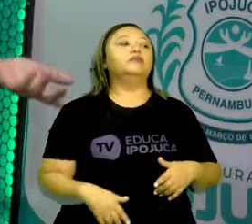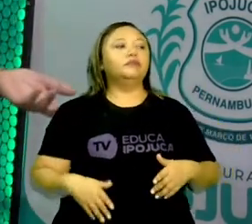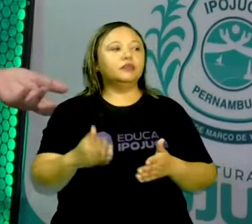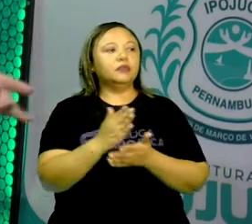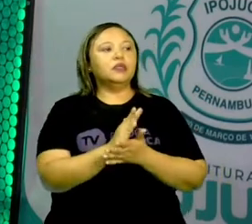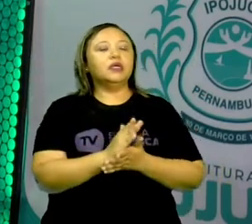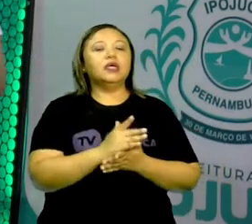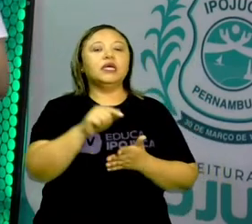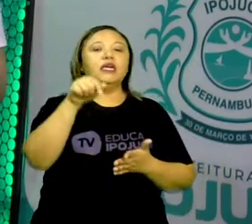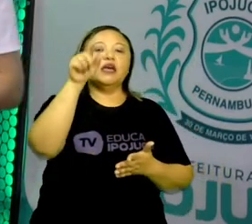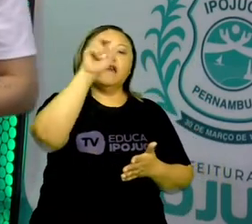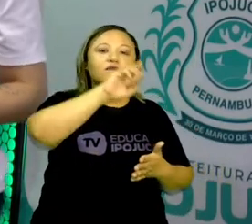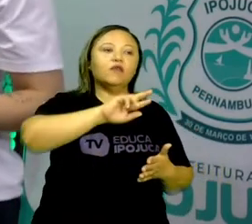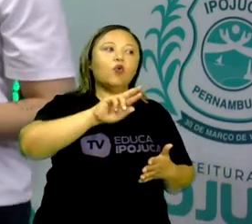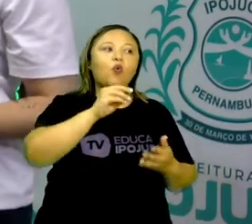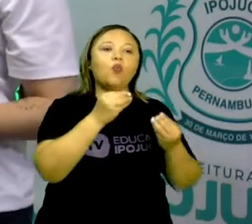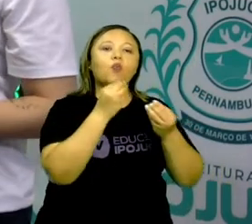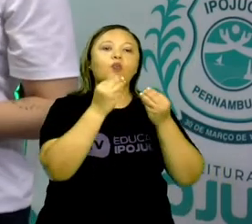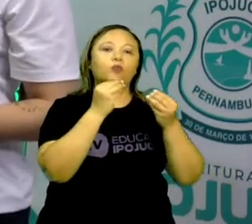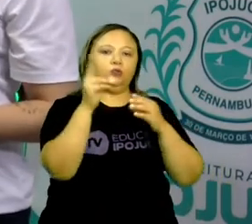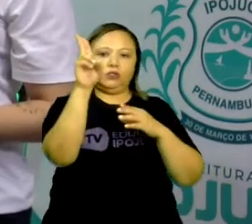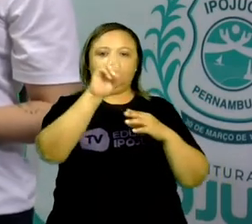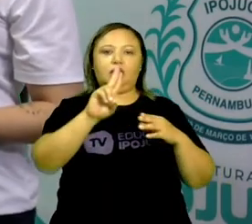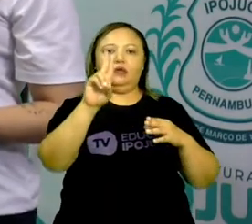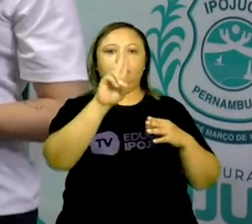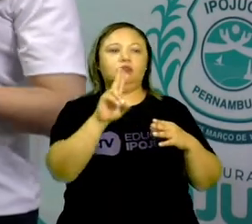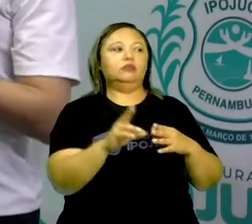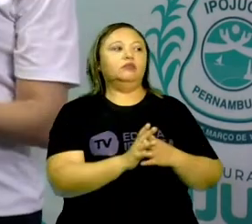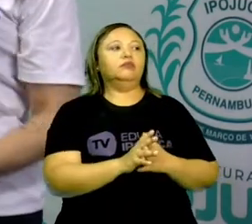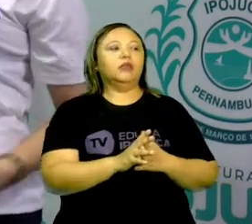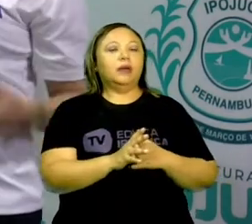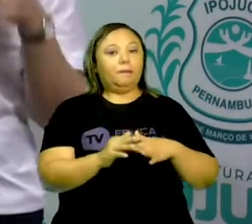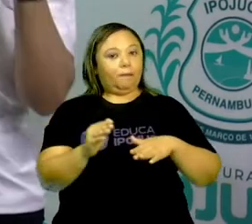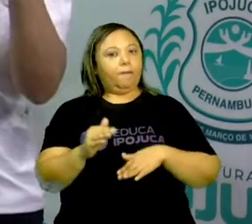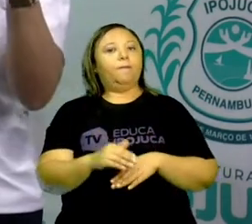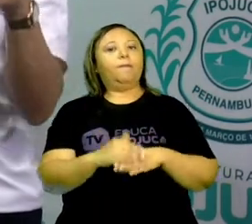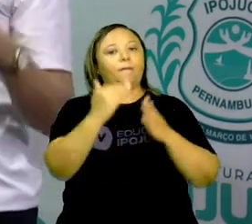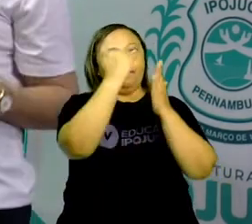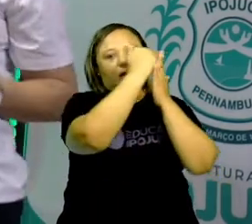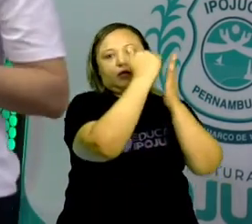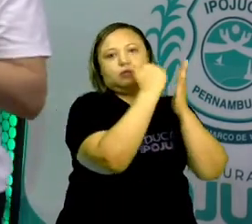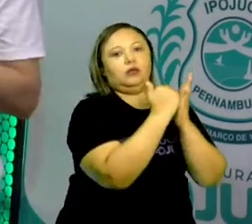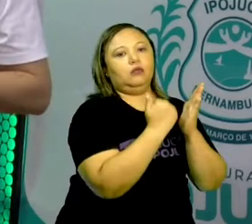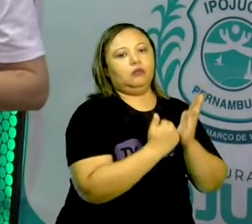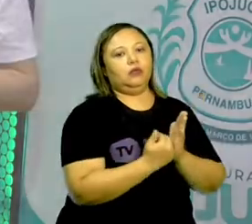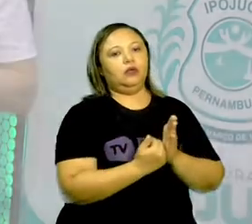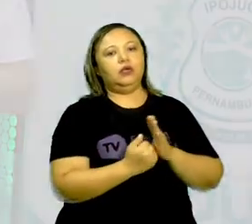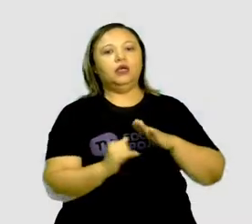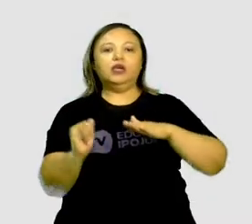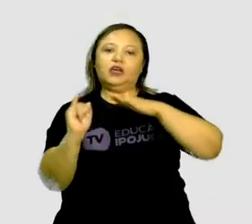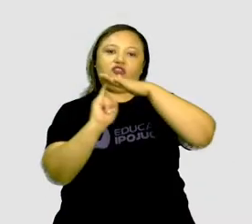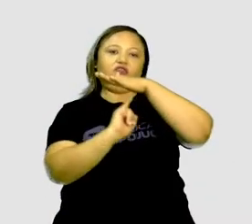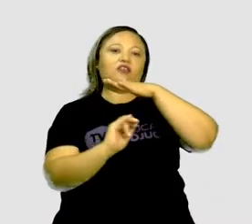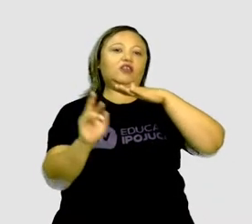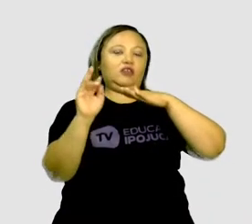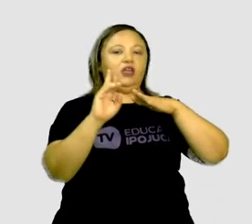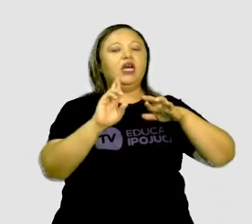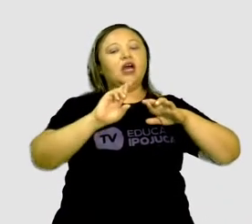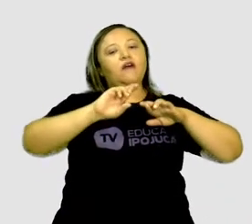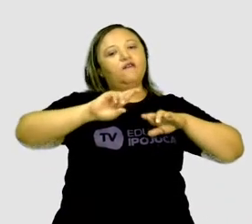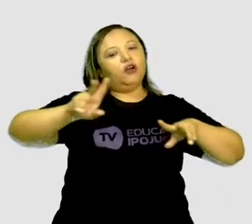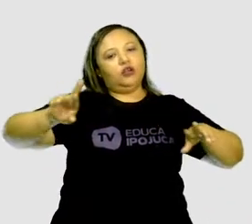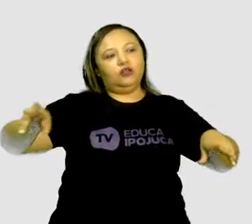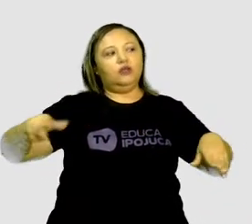e a variedade linguística, né? Olha só, observa aí. Primeiro a gente tem que pensar no contexto. Observa